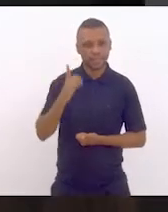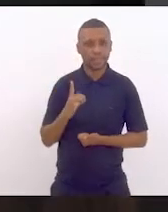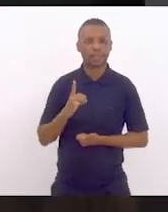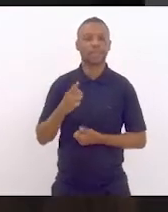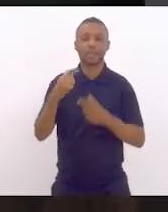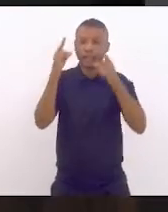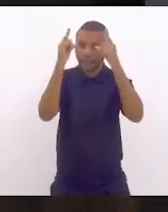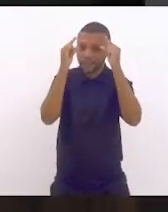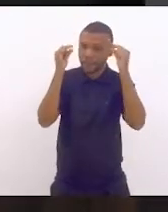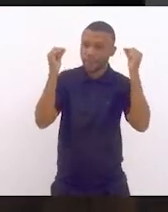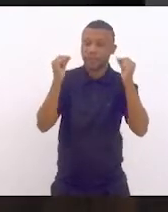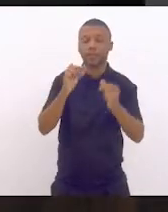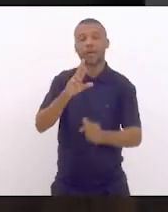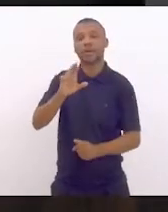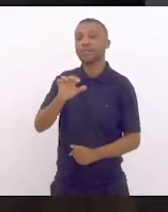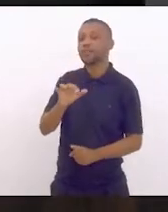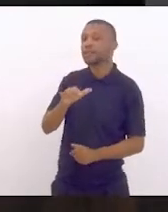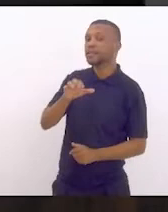enfermeira,